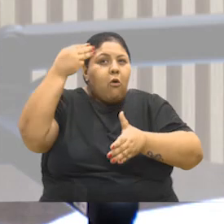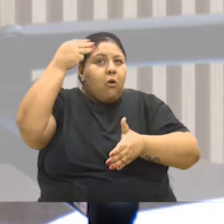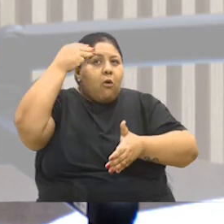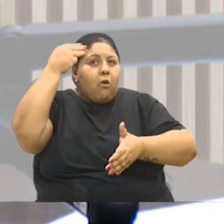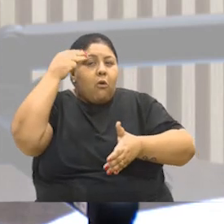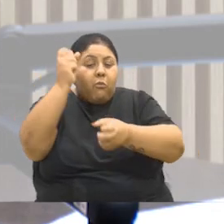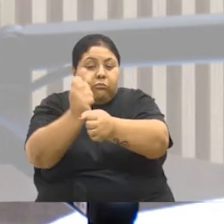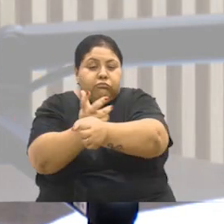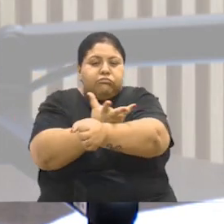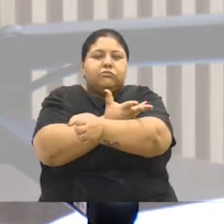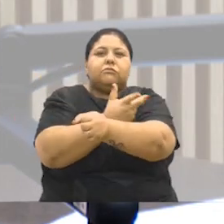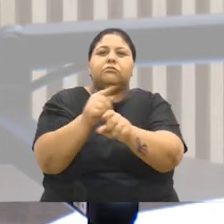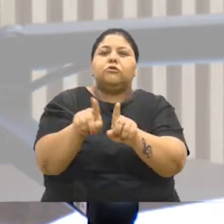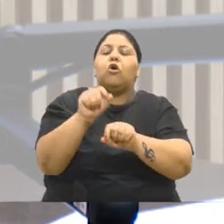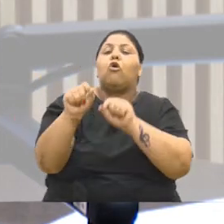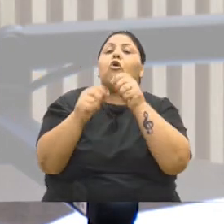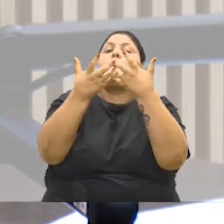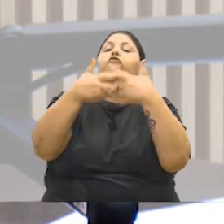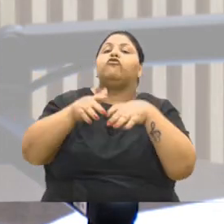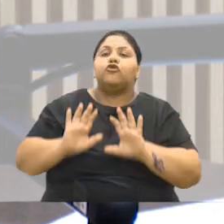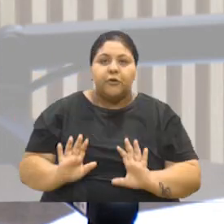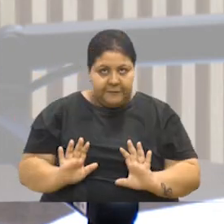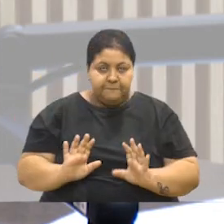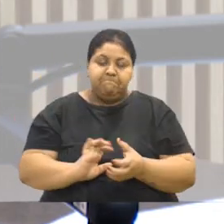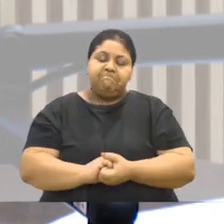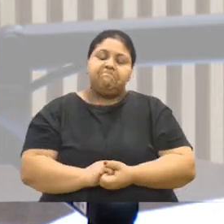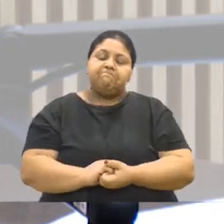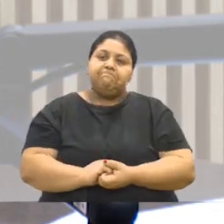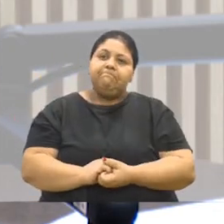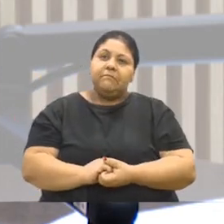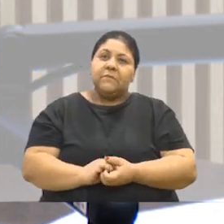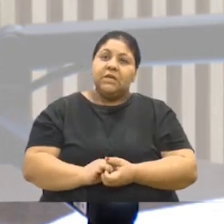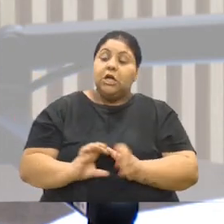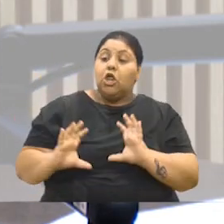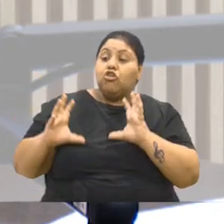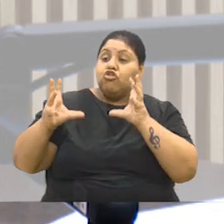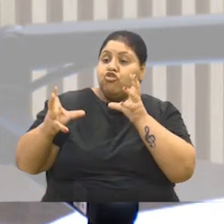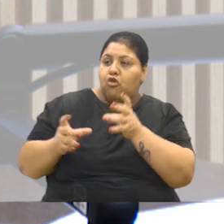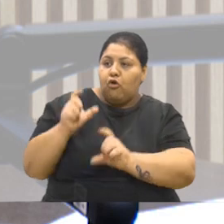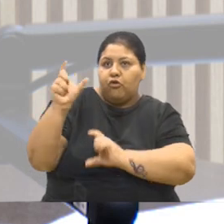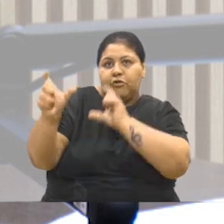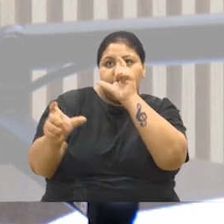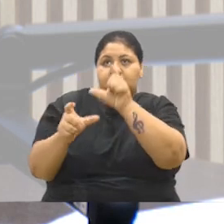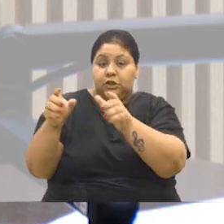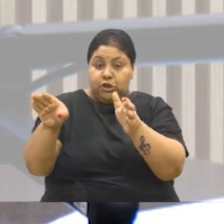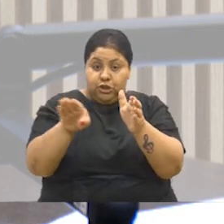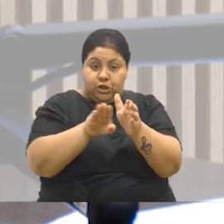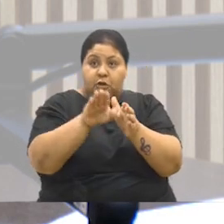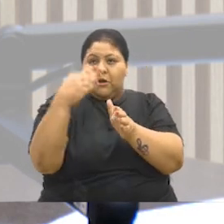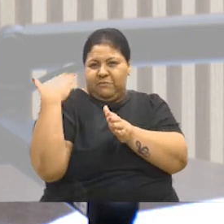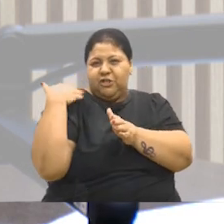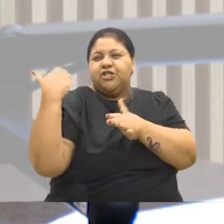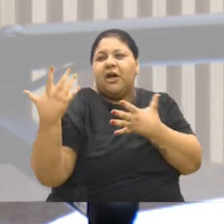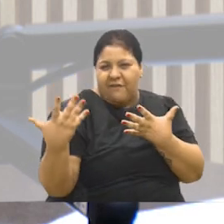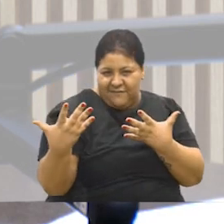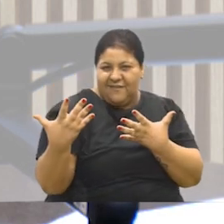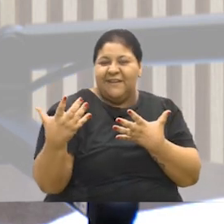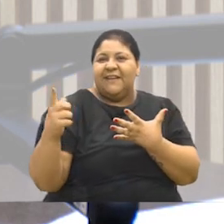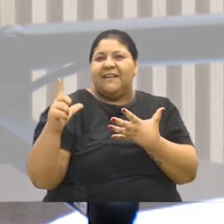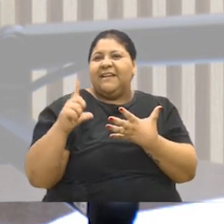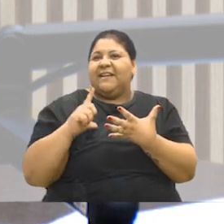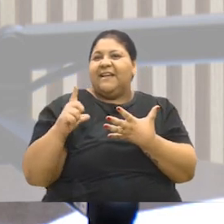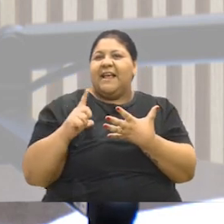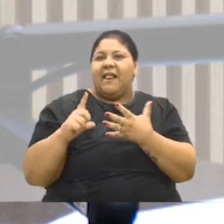emoções, como funcionam. Então, todas as pessoas que chegam para mim, elas me trazem muito